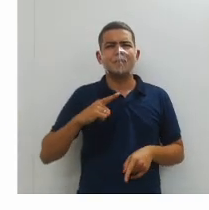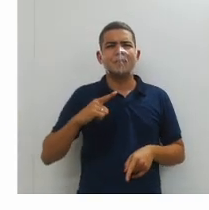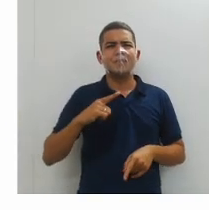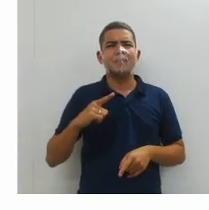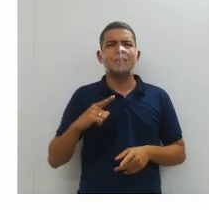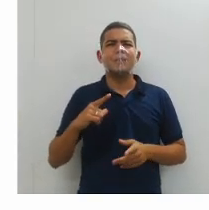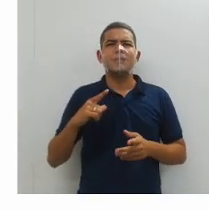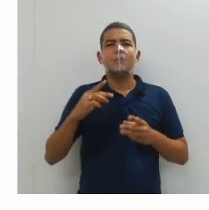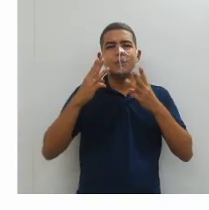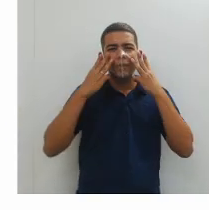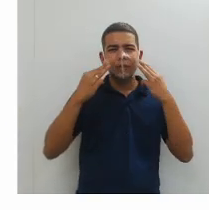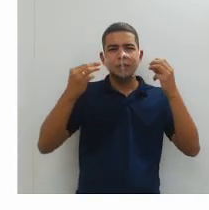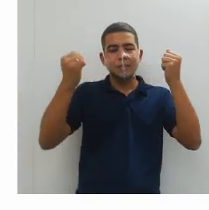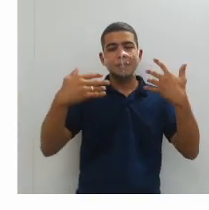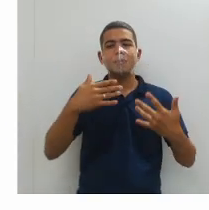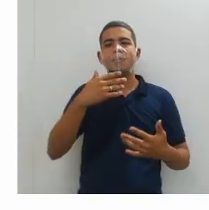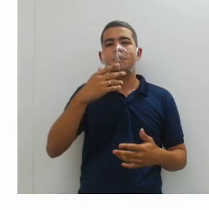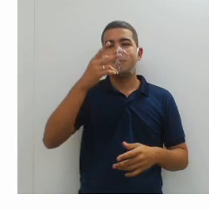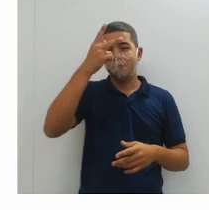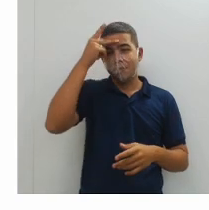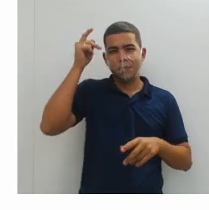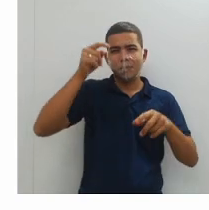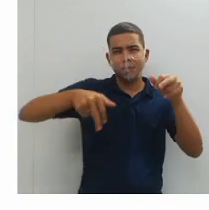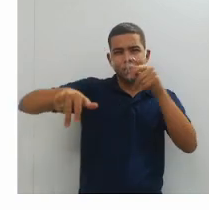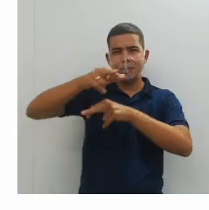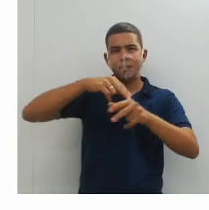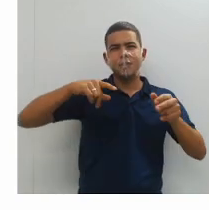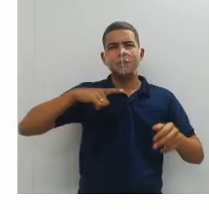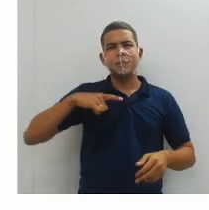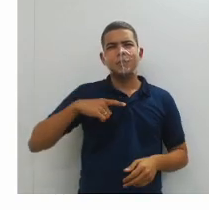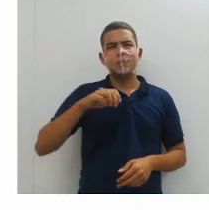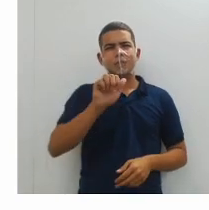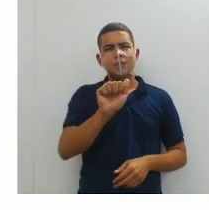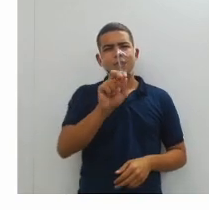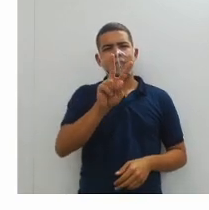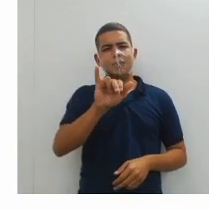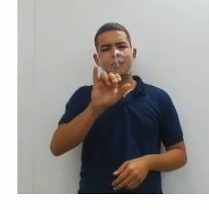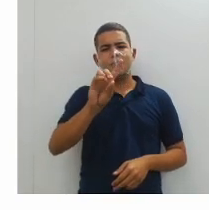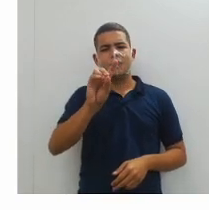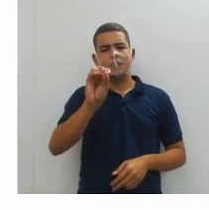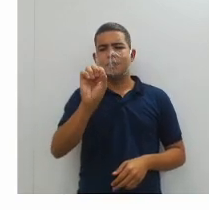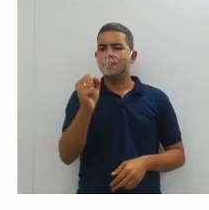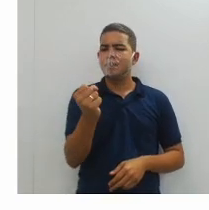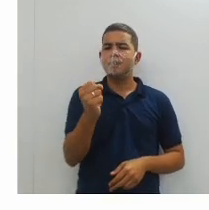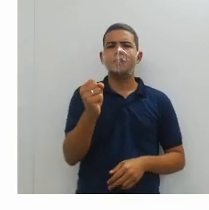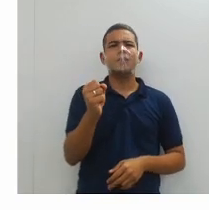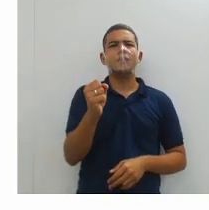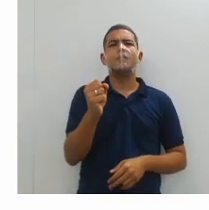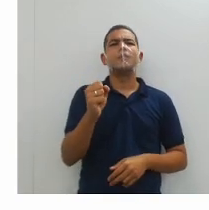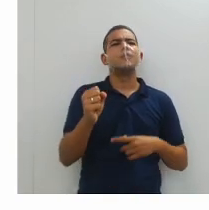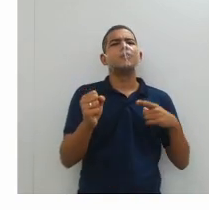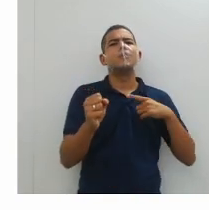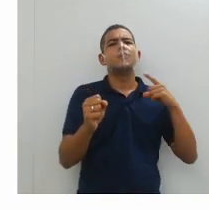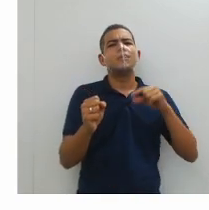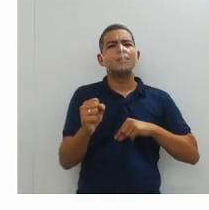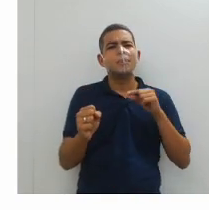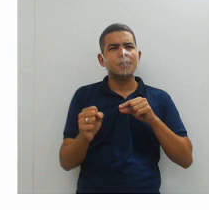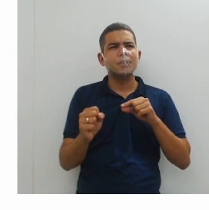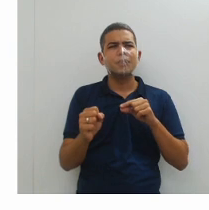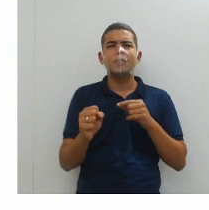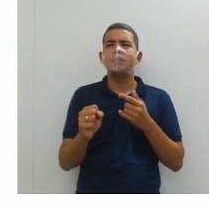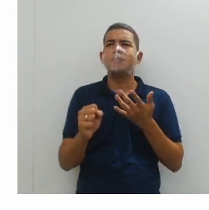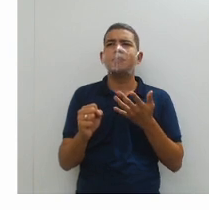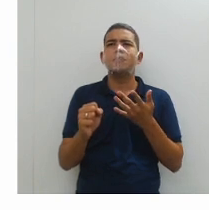segundo Maquiavel, é ávido de lucro. Então, tudo que ele faz